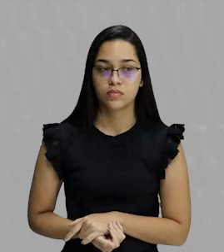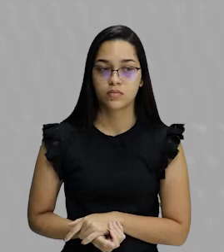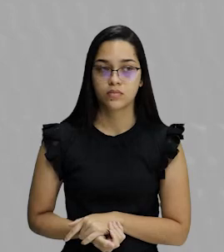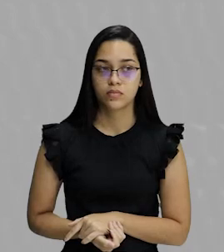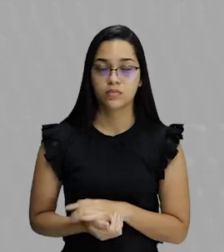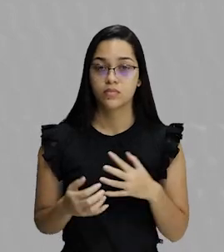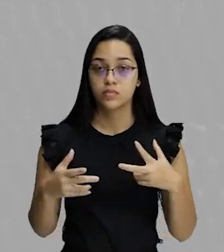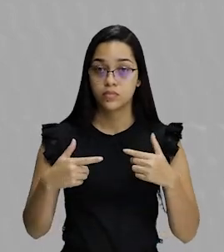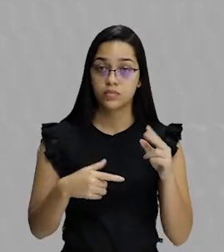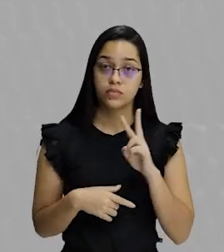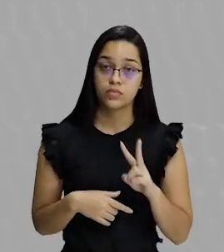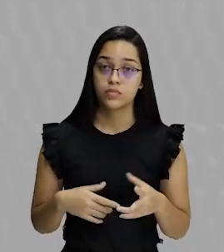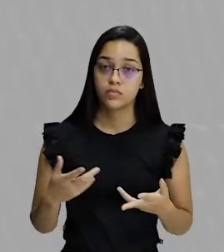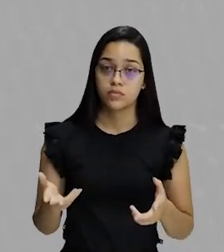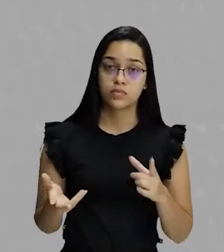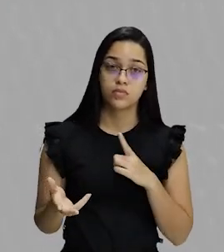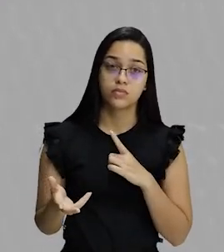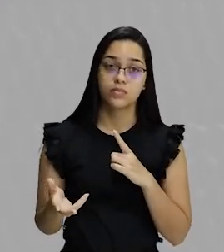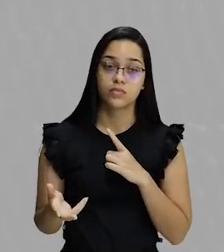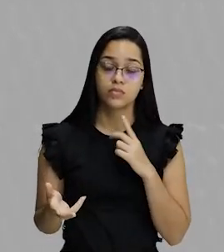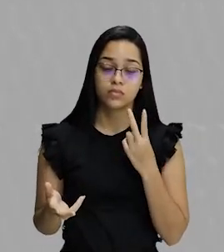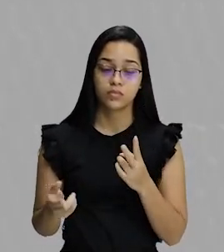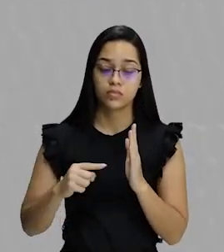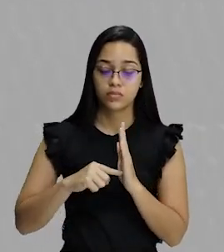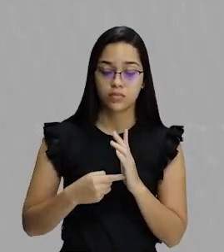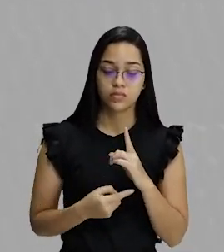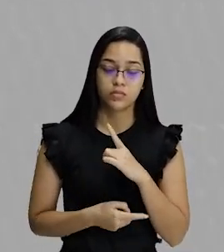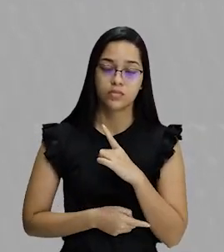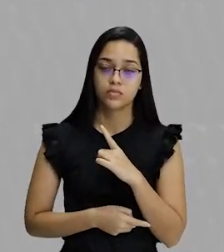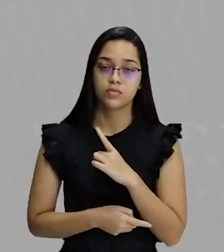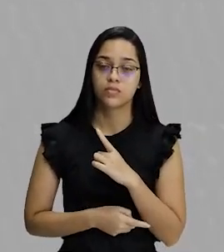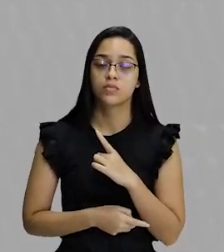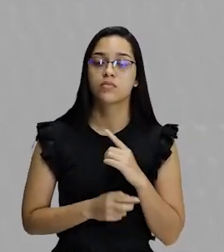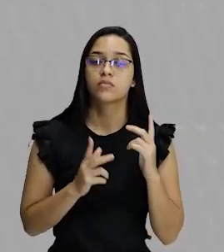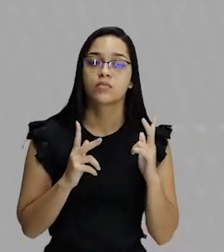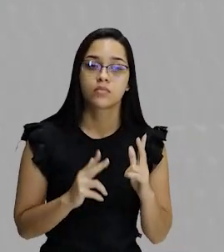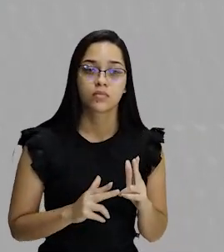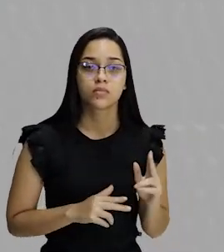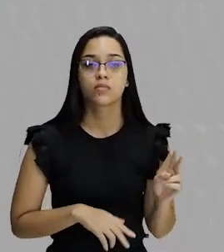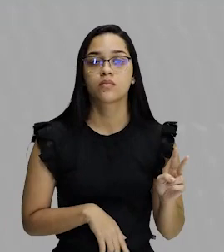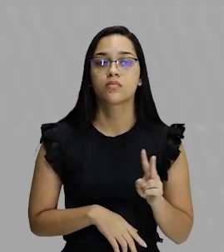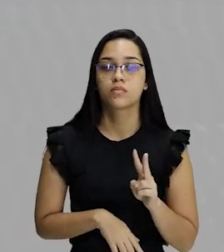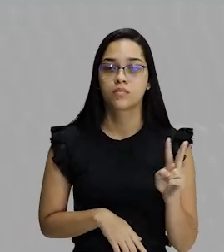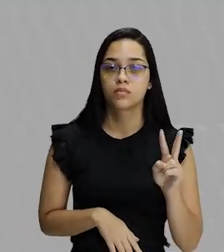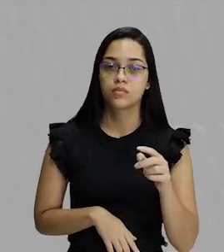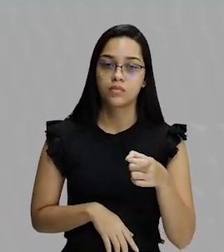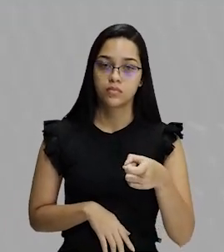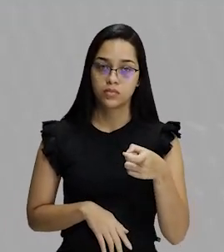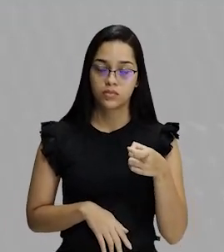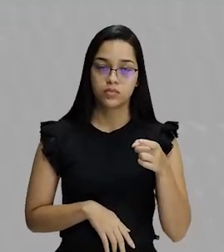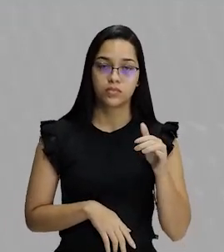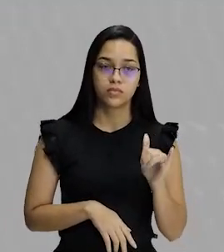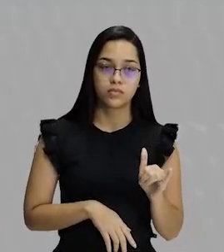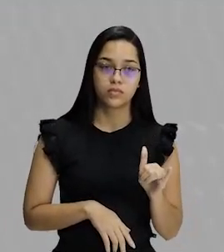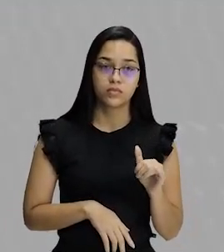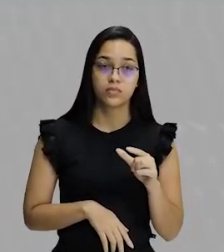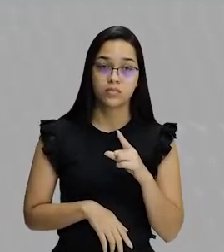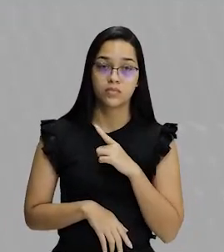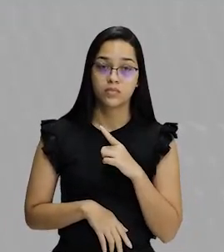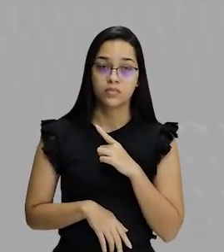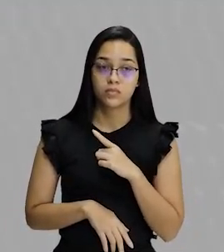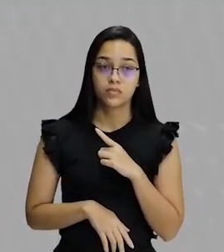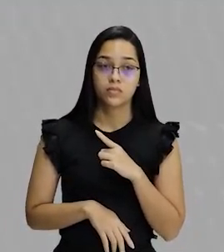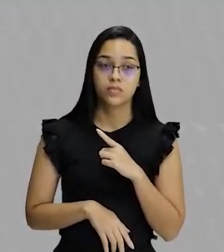turma, toda vez que dois pontos tiverem o mesmo valor de x e y, o mesmo